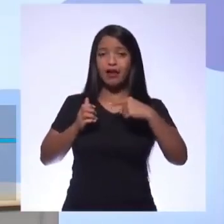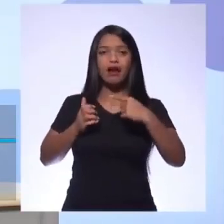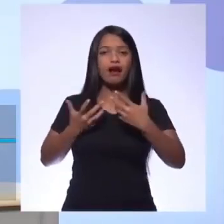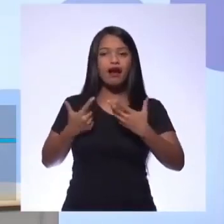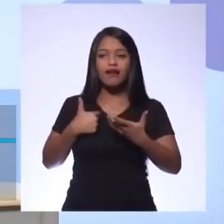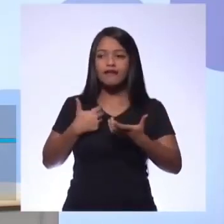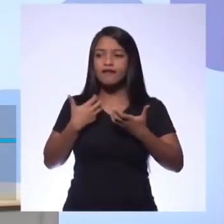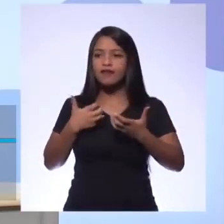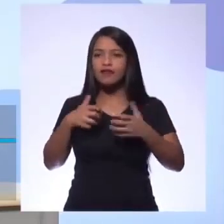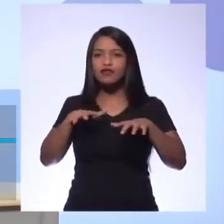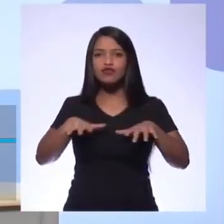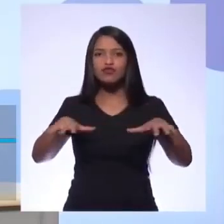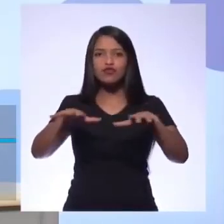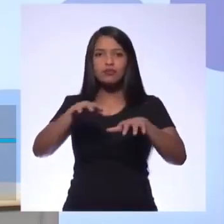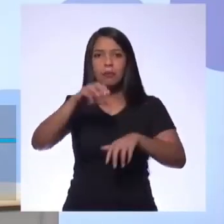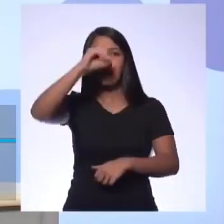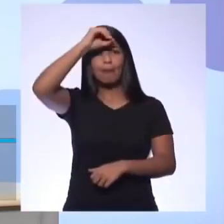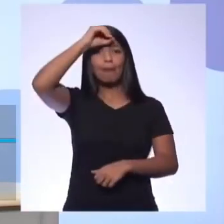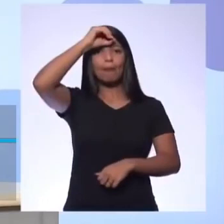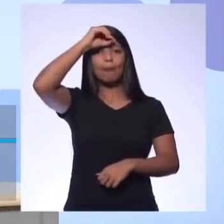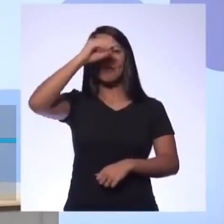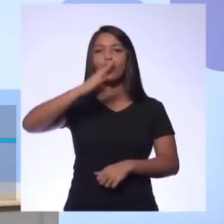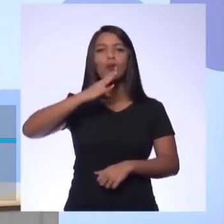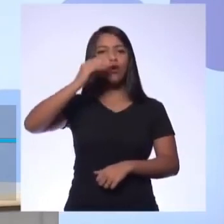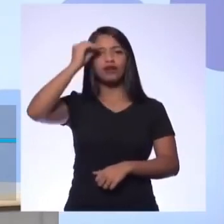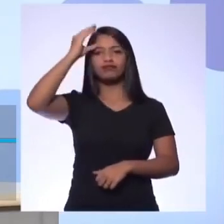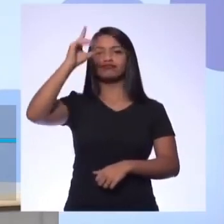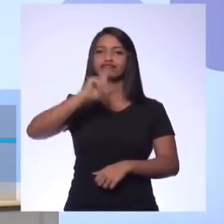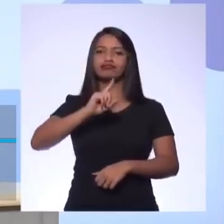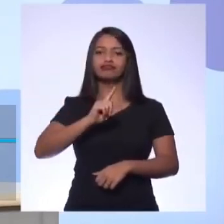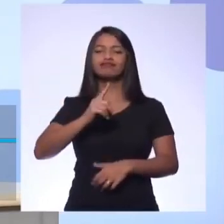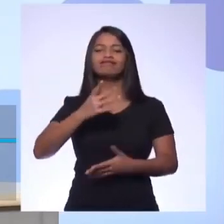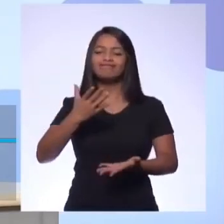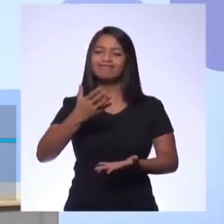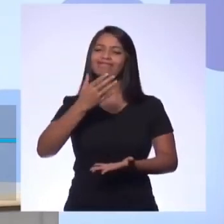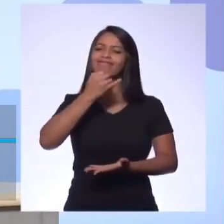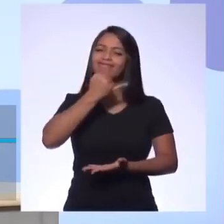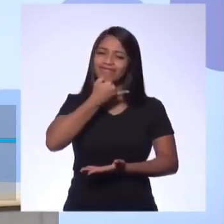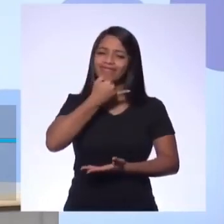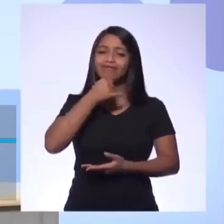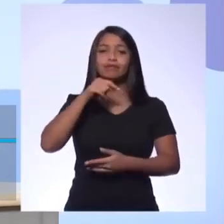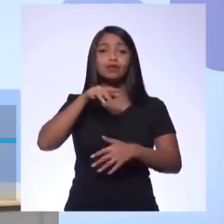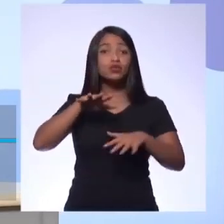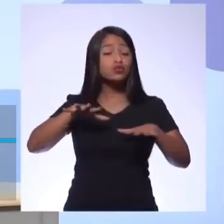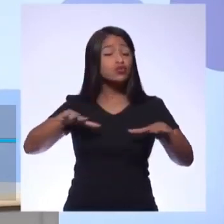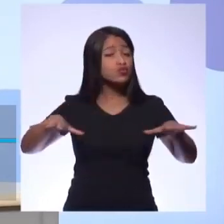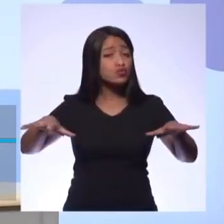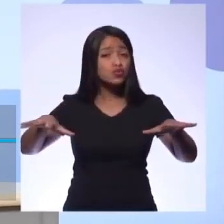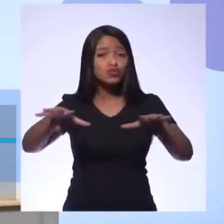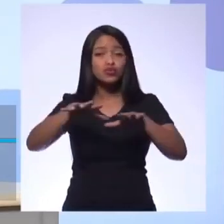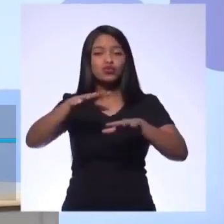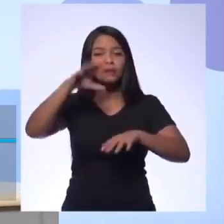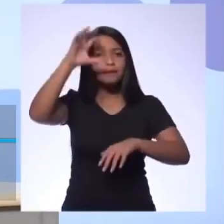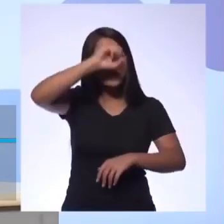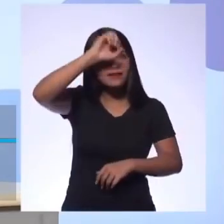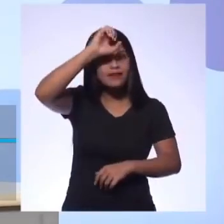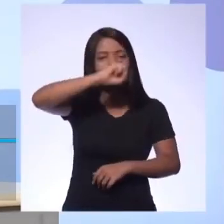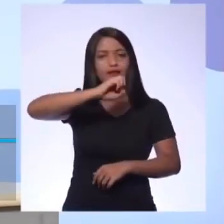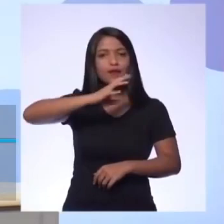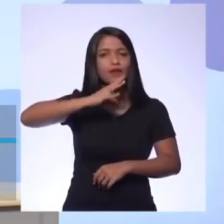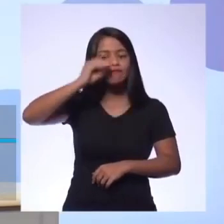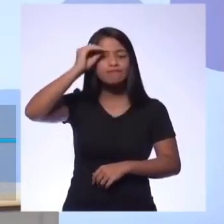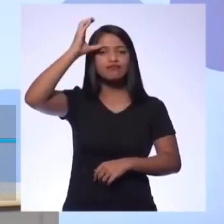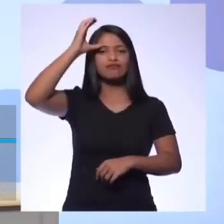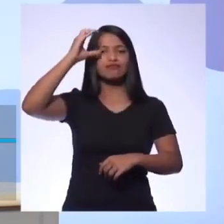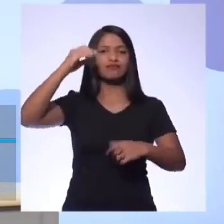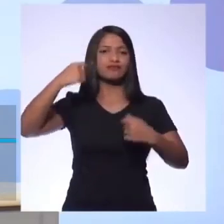chegue a todo mundo. Né? E isso é triste, né? Isso é muito triste. O conhecimento tem que chegar a todo mundo, porque para você tomar